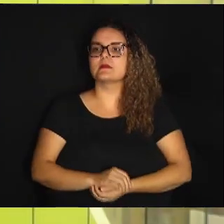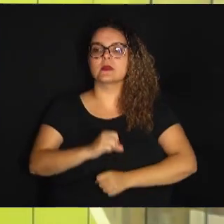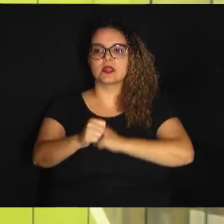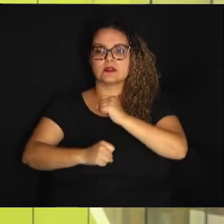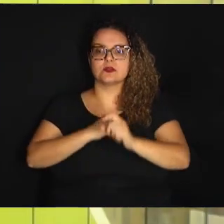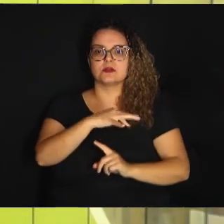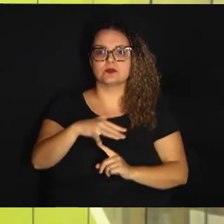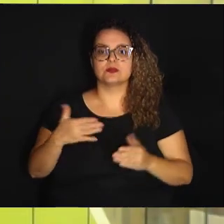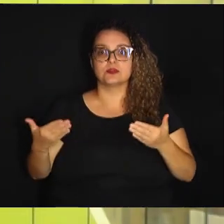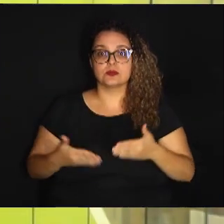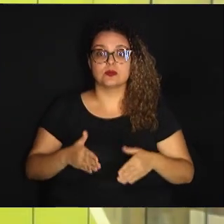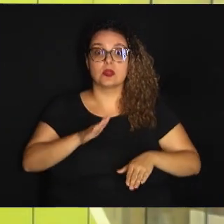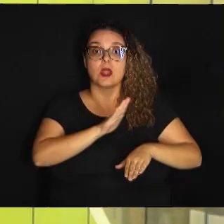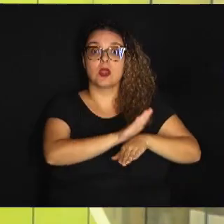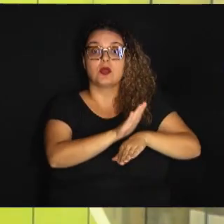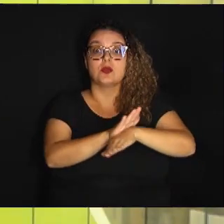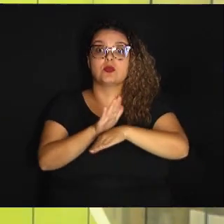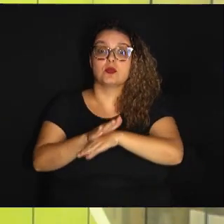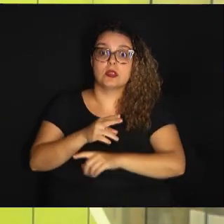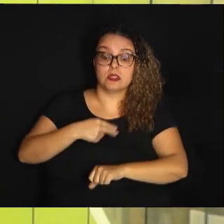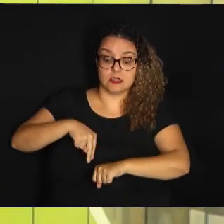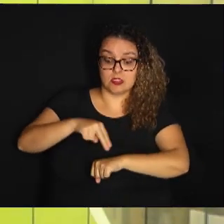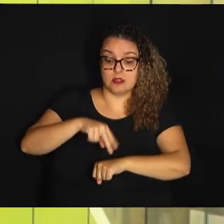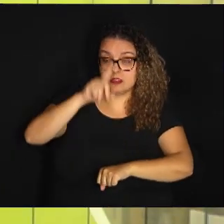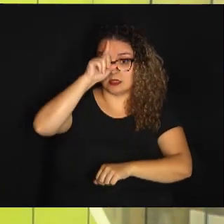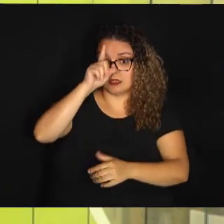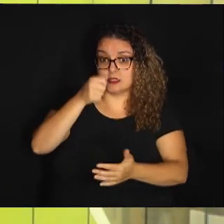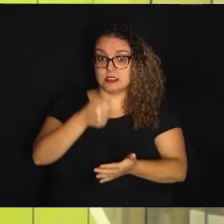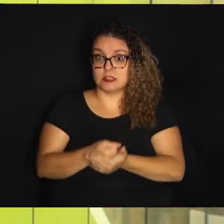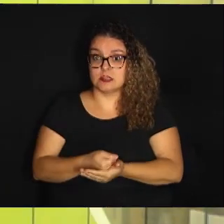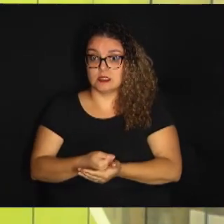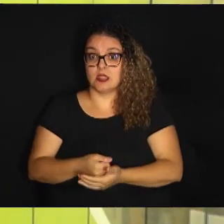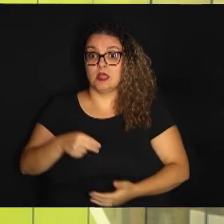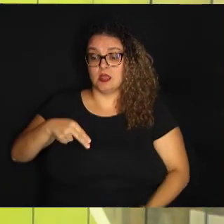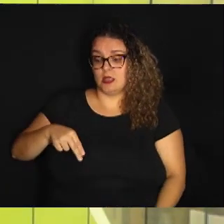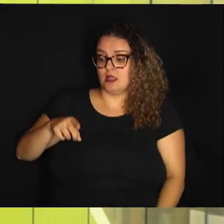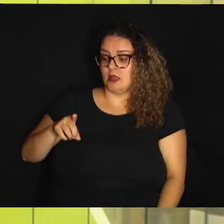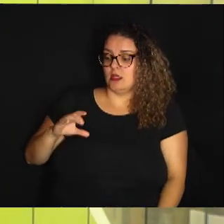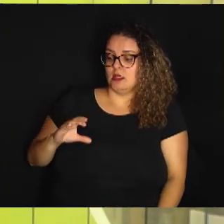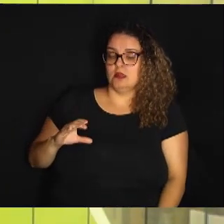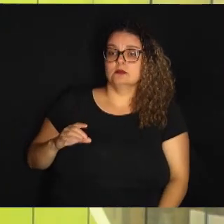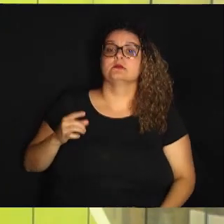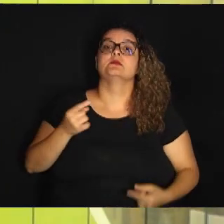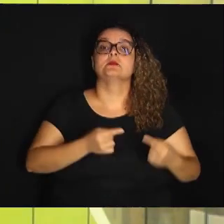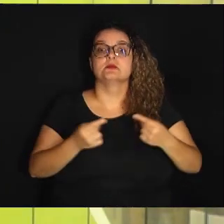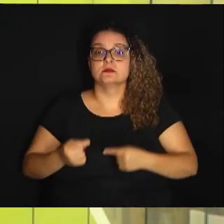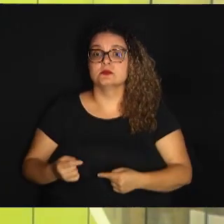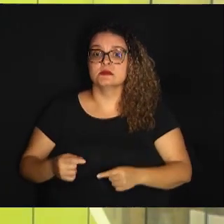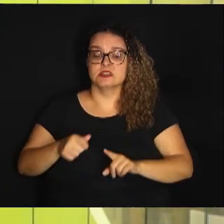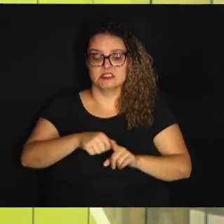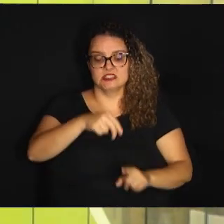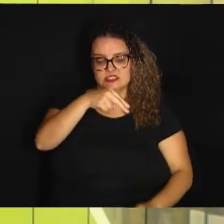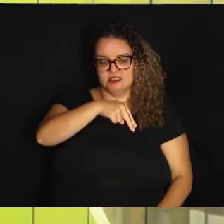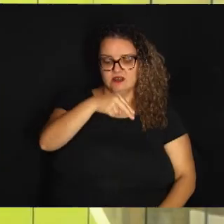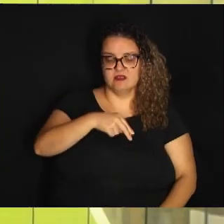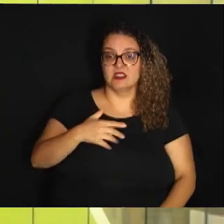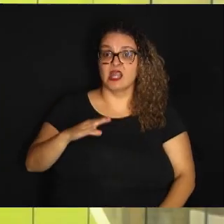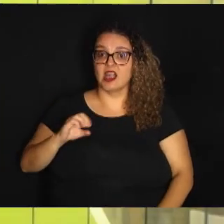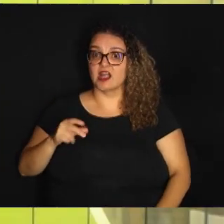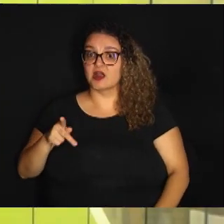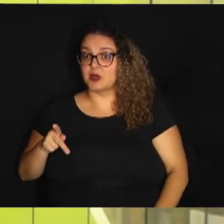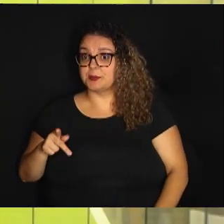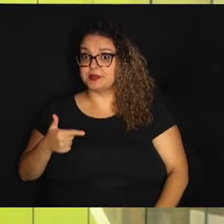no Giro Ambiental de hoje, a gente vai falar sobre a contribuição nacionalmente determinada, a INDC, que foi discutida agora em novembro